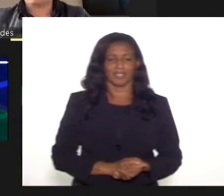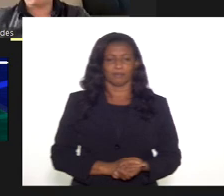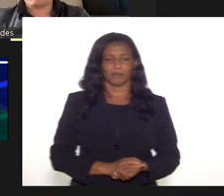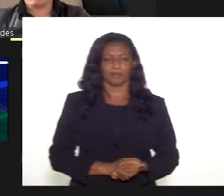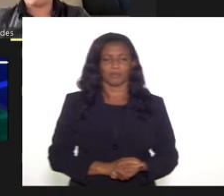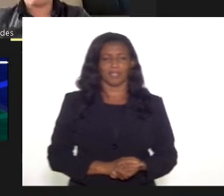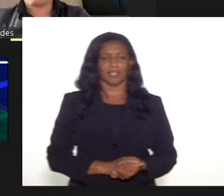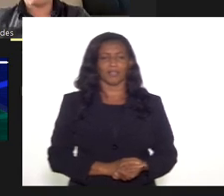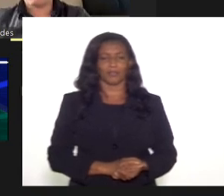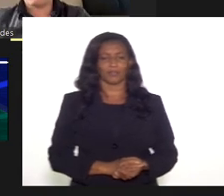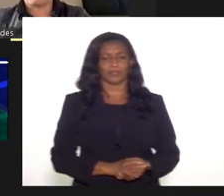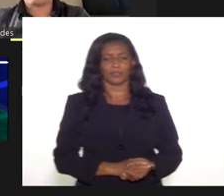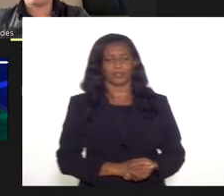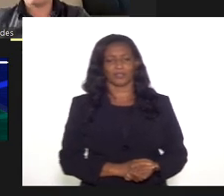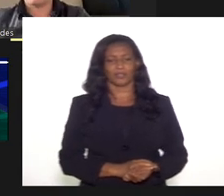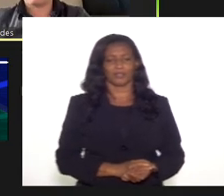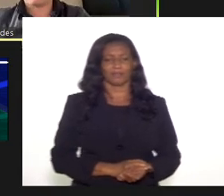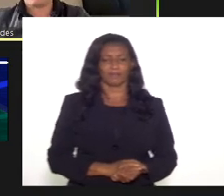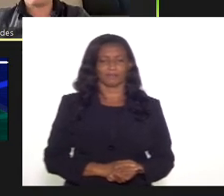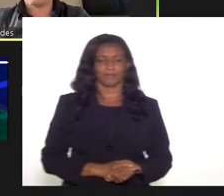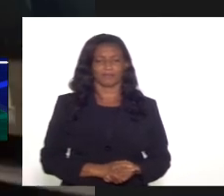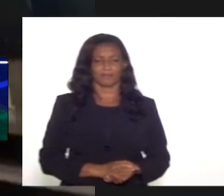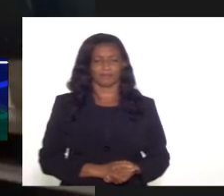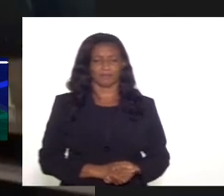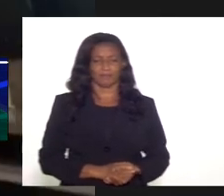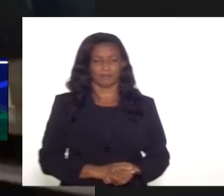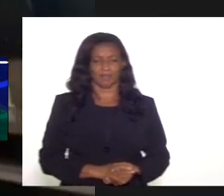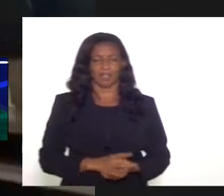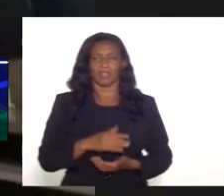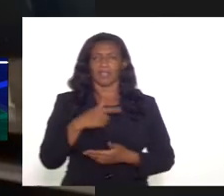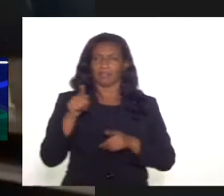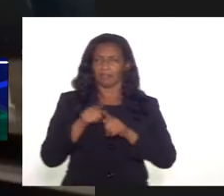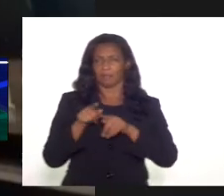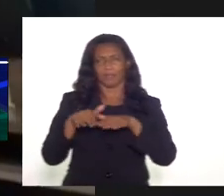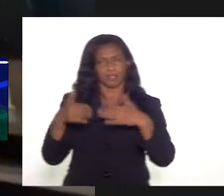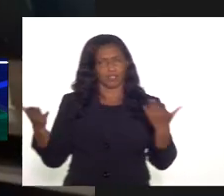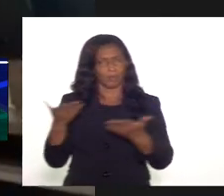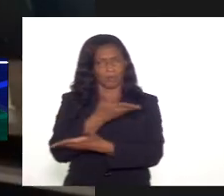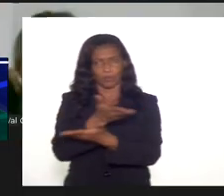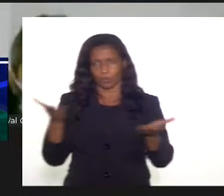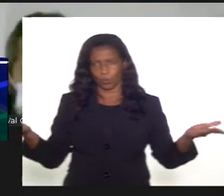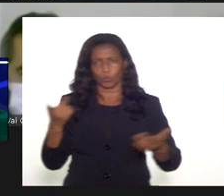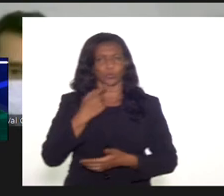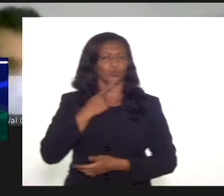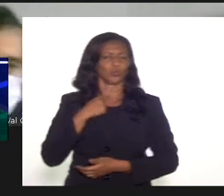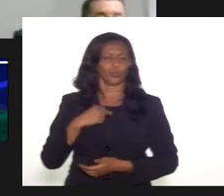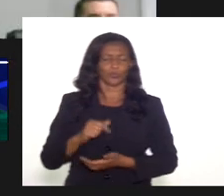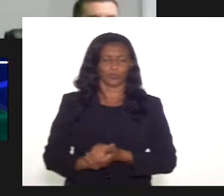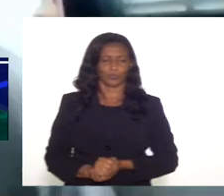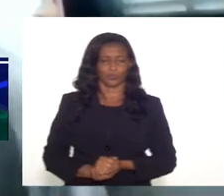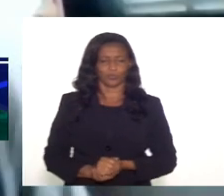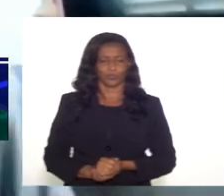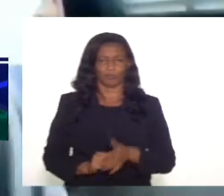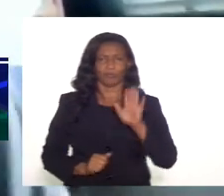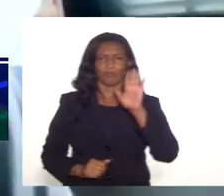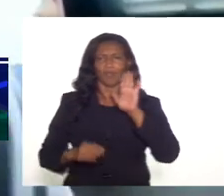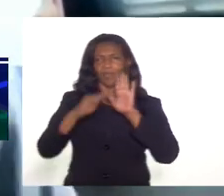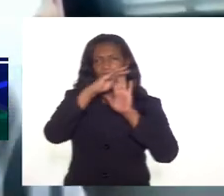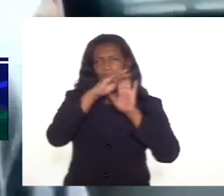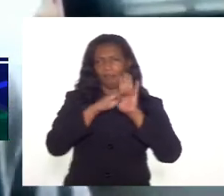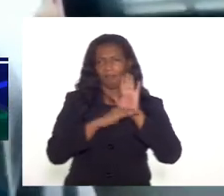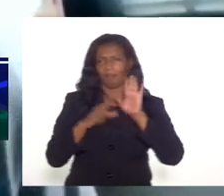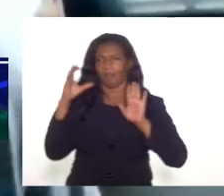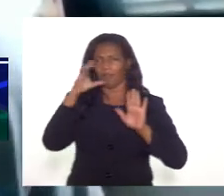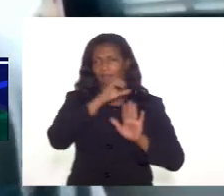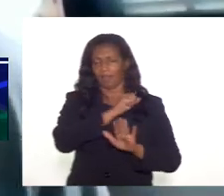deixando aberta, a autoria para todos os deputados e deputadas que desejarem? Presidente Tiazú, uma questão de ordem rápida.